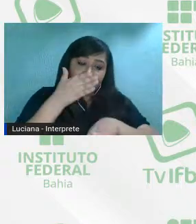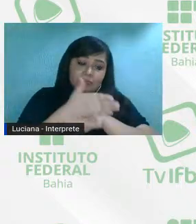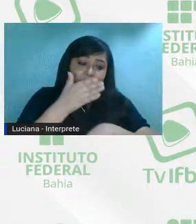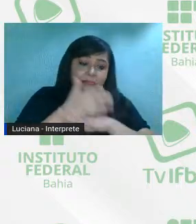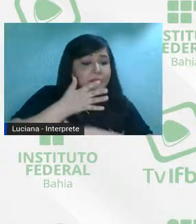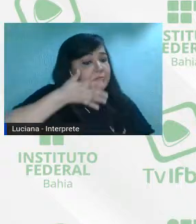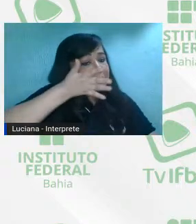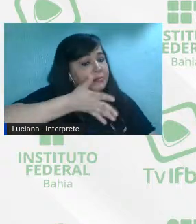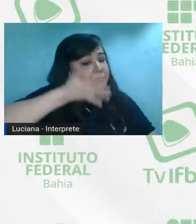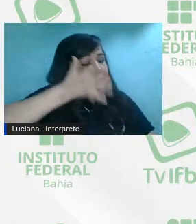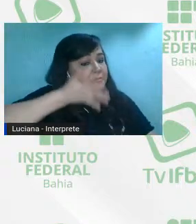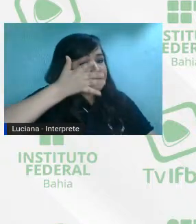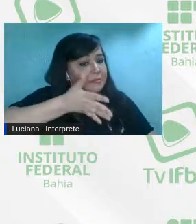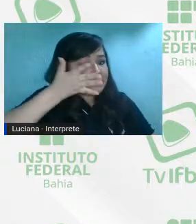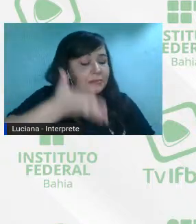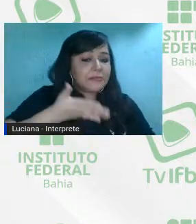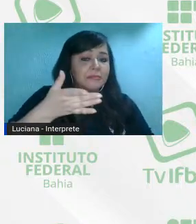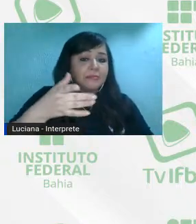ergonomia.